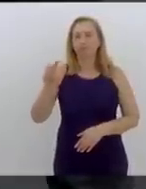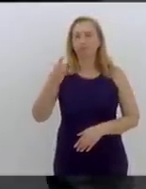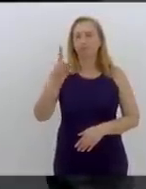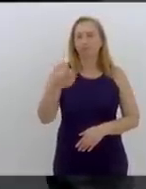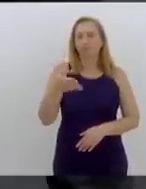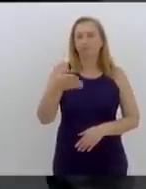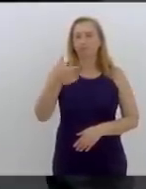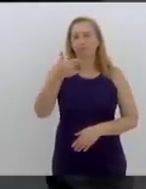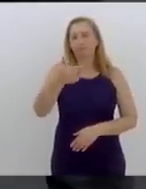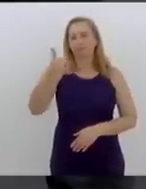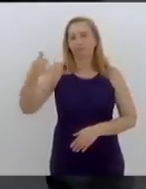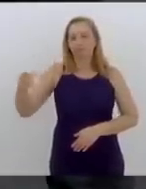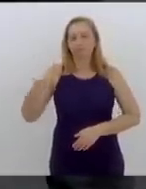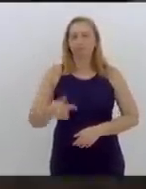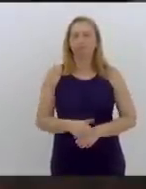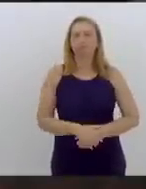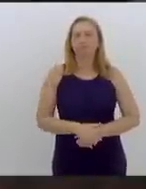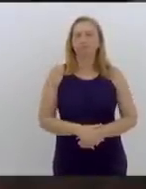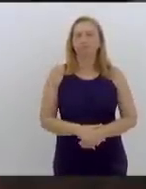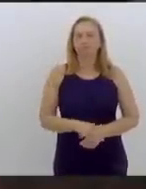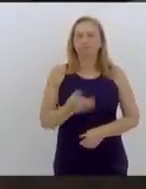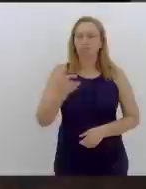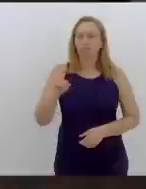Muito obrigado Marcelo